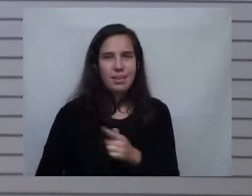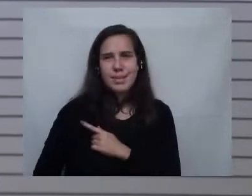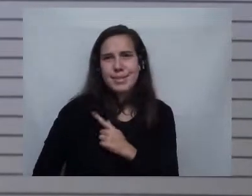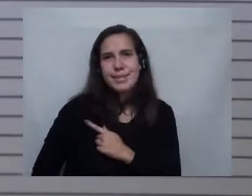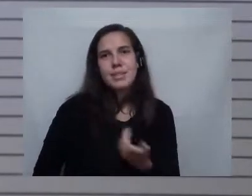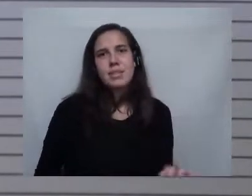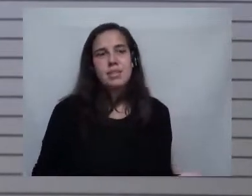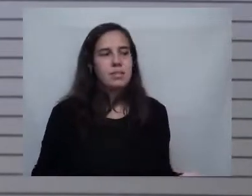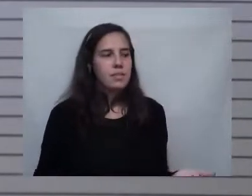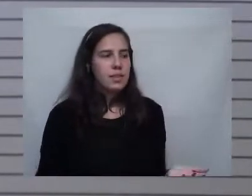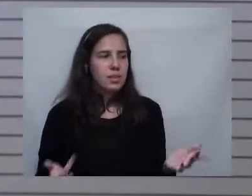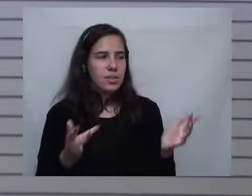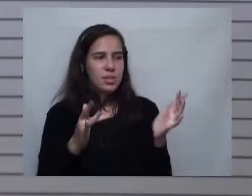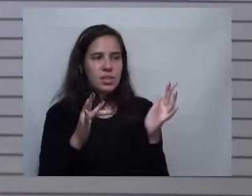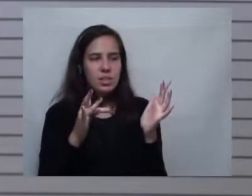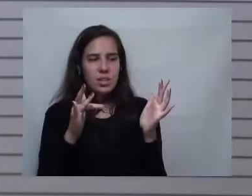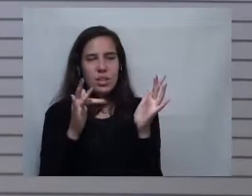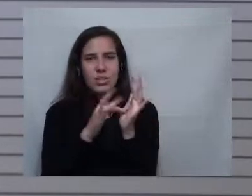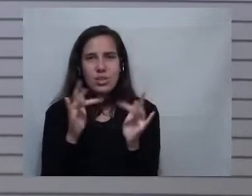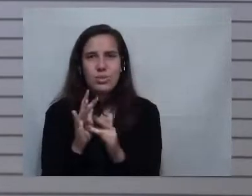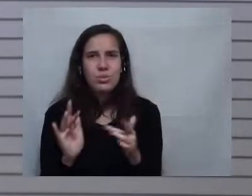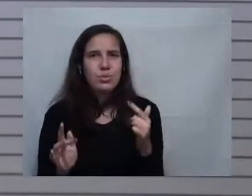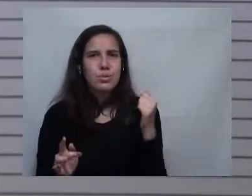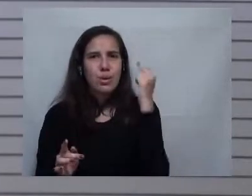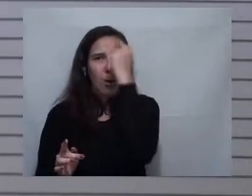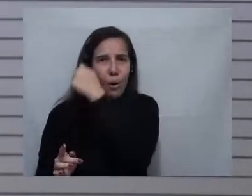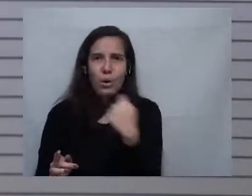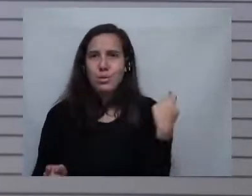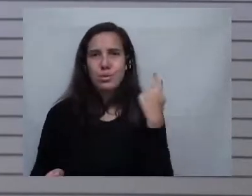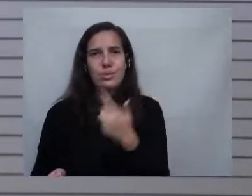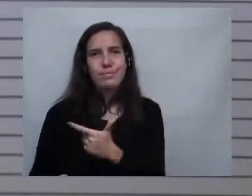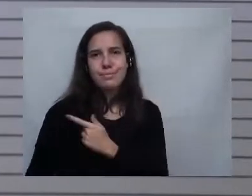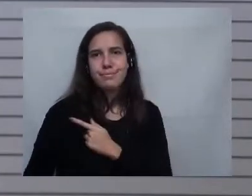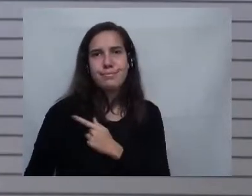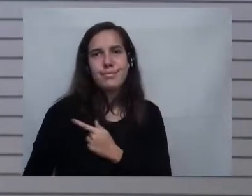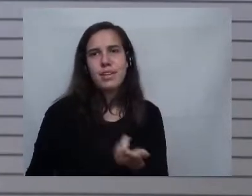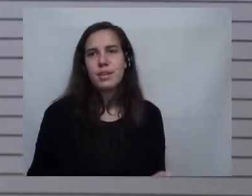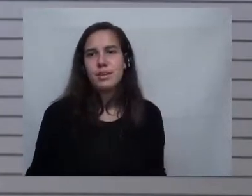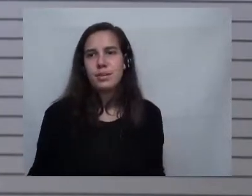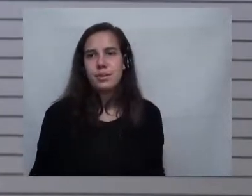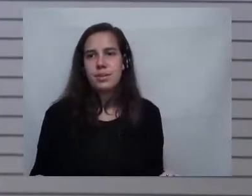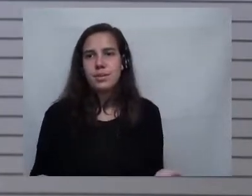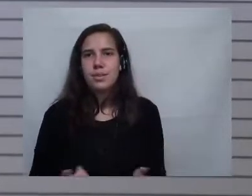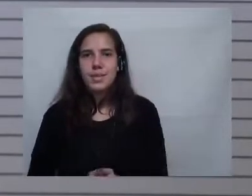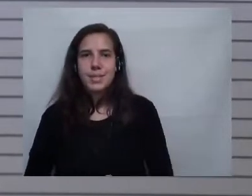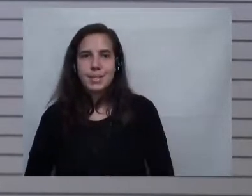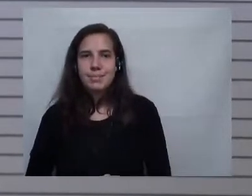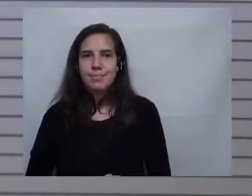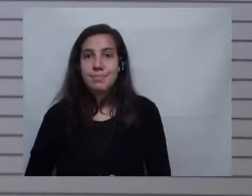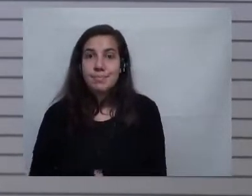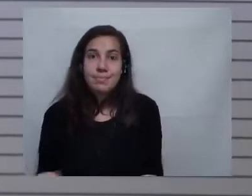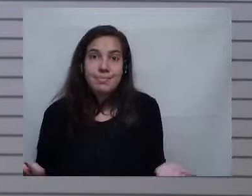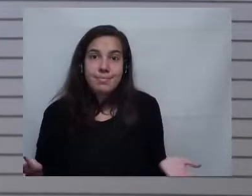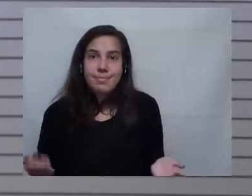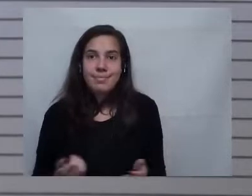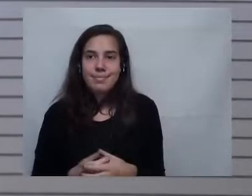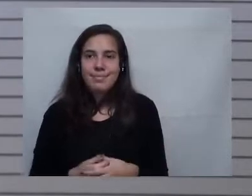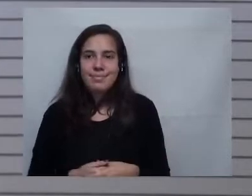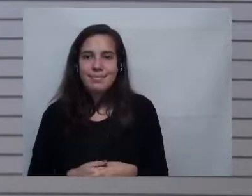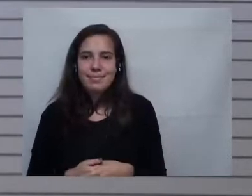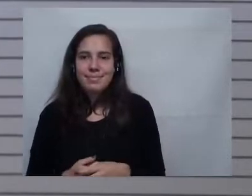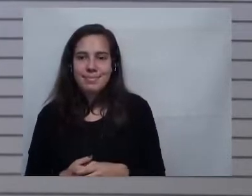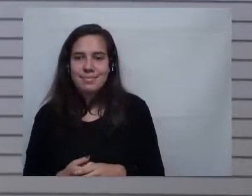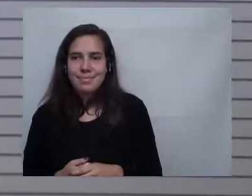e o carro não pegou de Diante dela tem olho azul velho